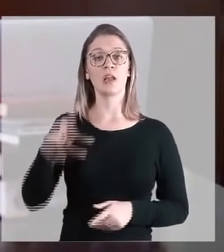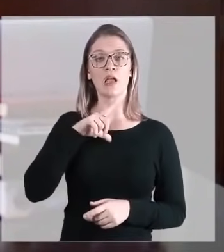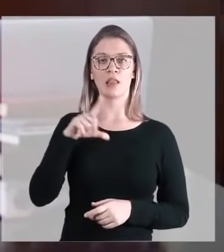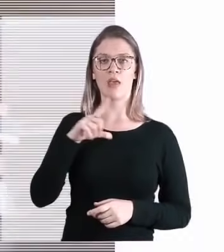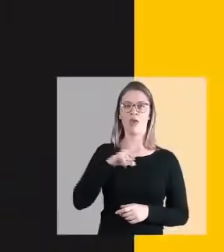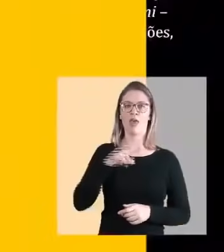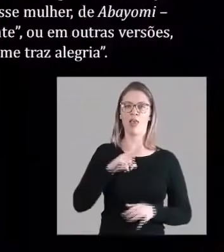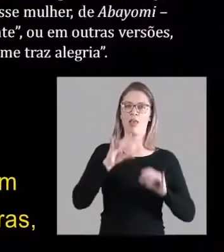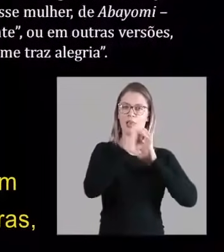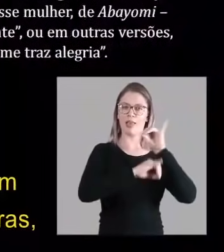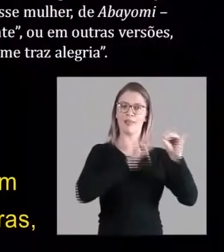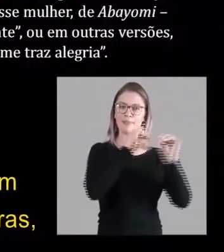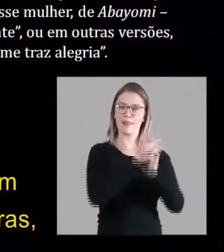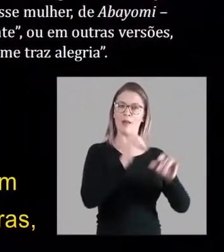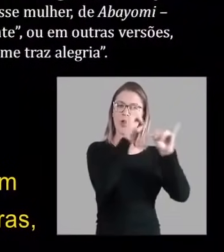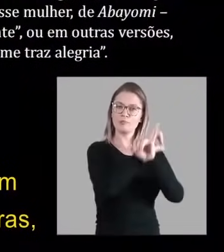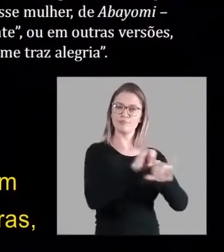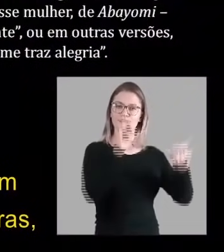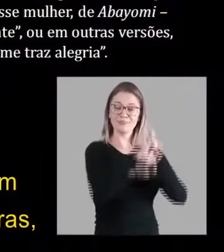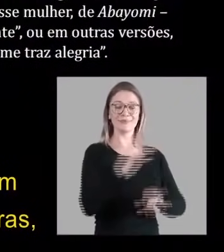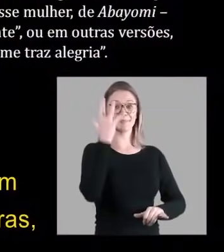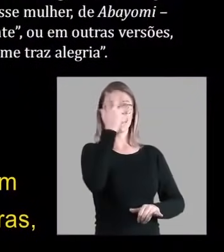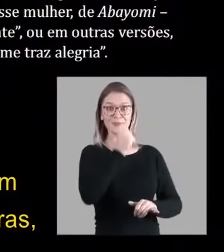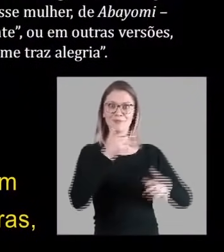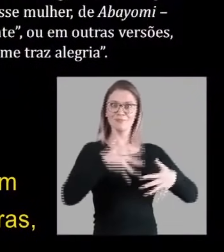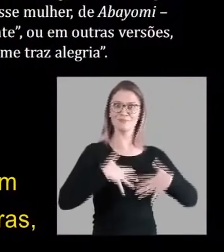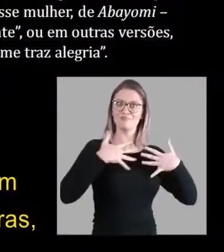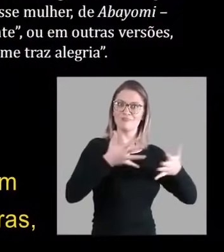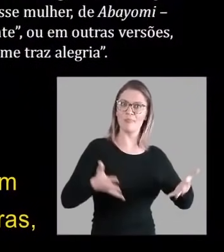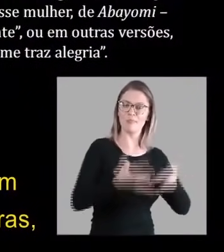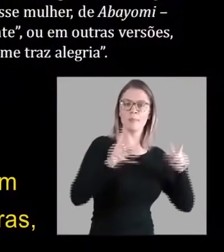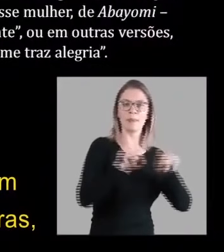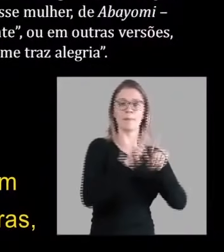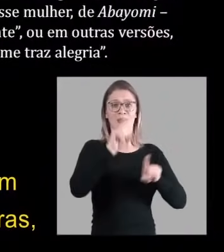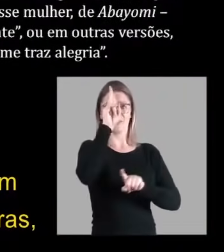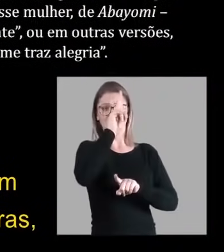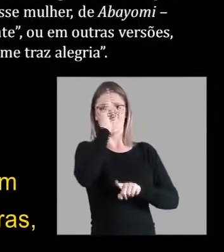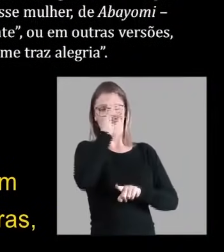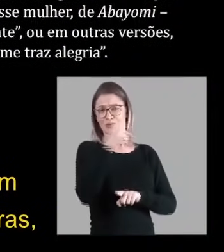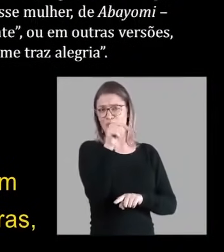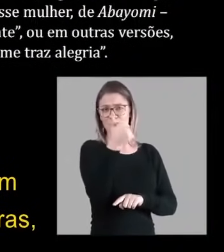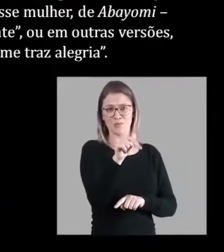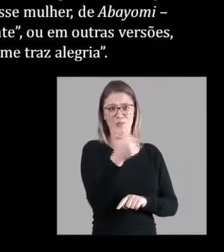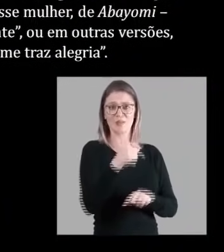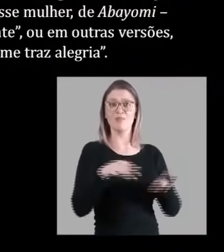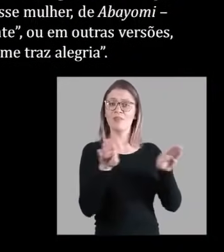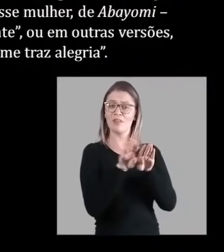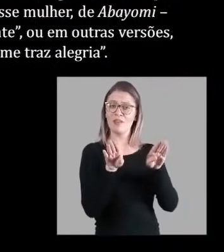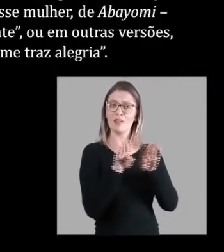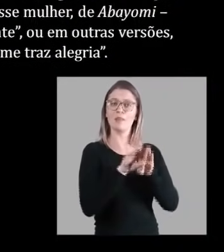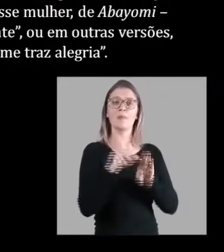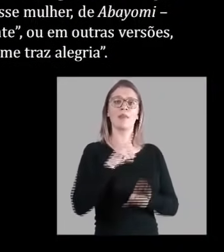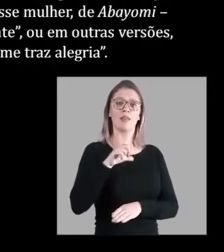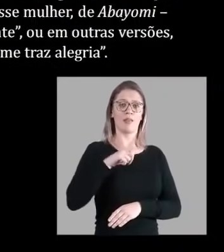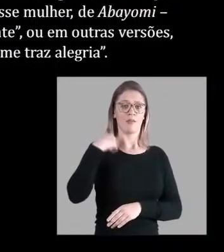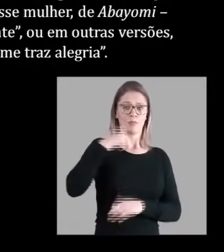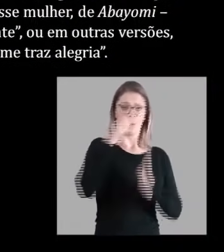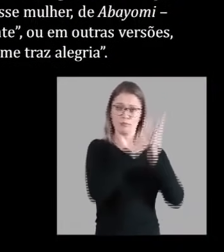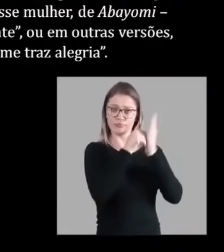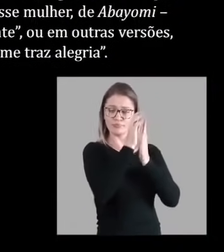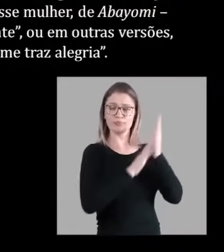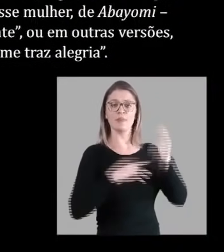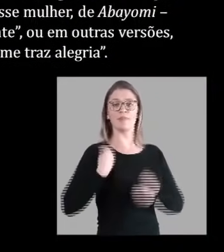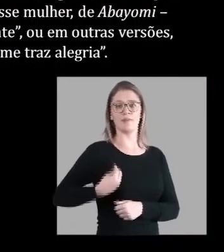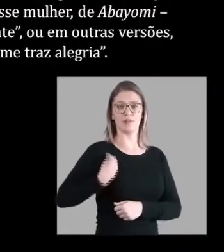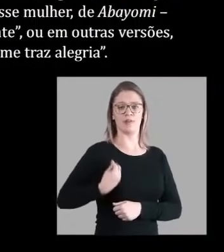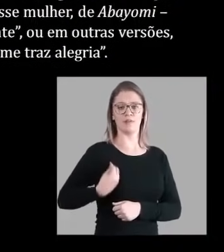que fala sobre isso. Diz assim: as versões que circulam na web são muito bonitas e inspiradoras, mas não tem qualquer suporte histórico e